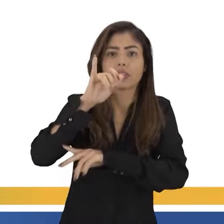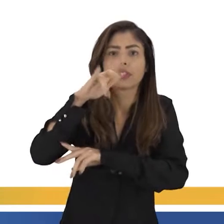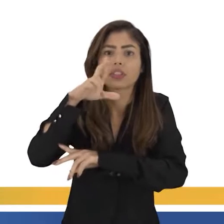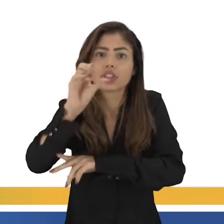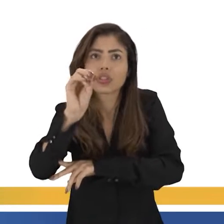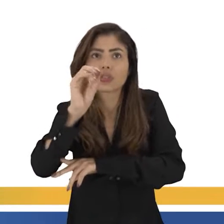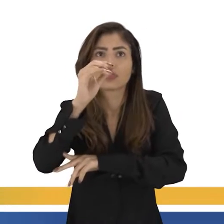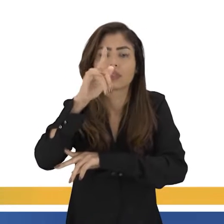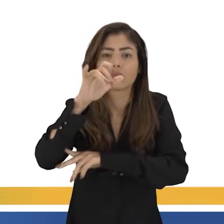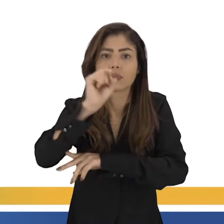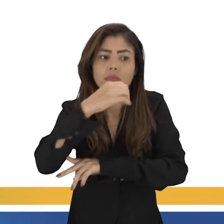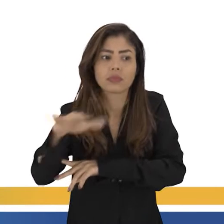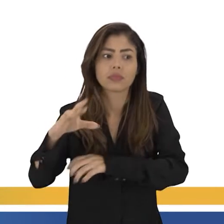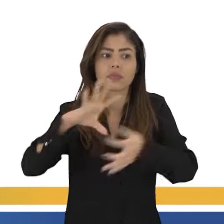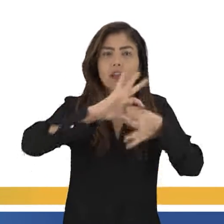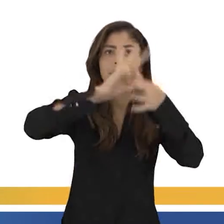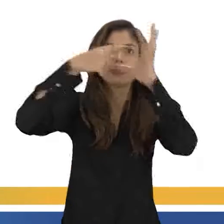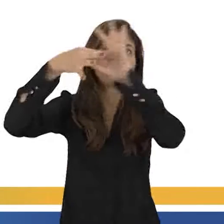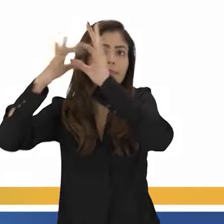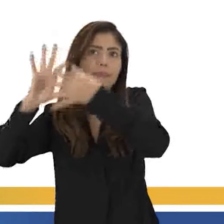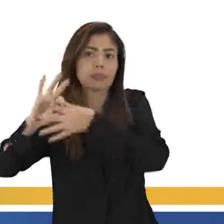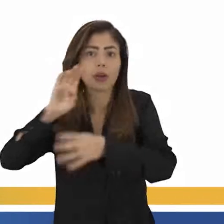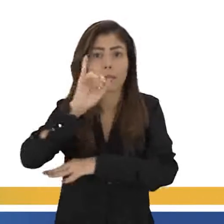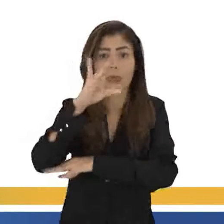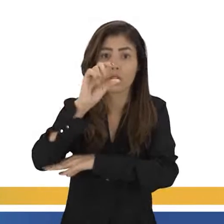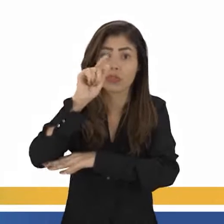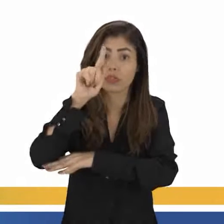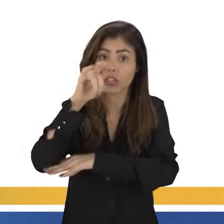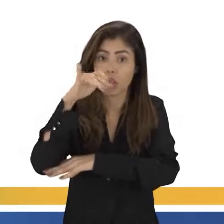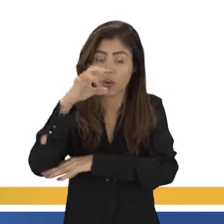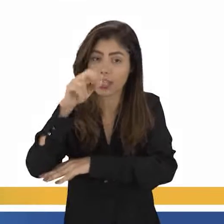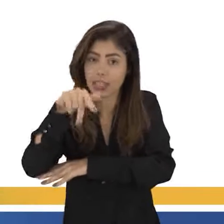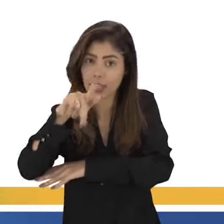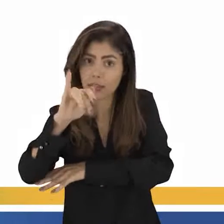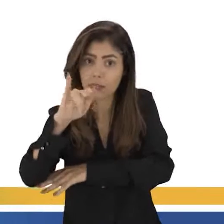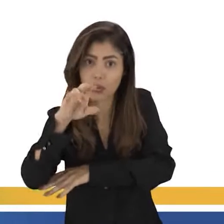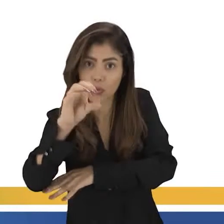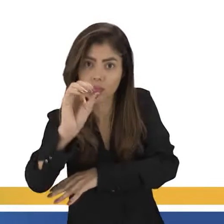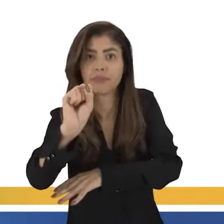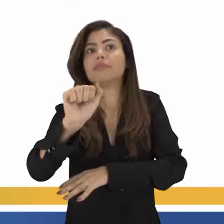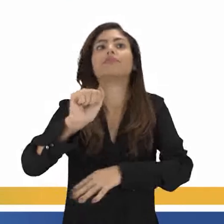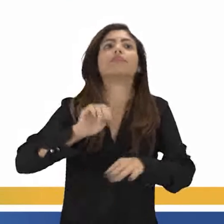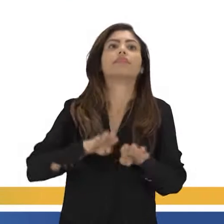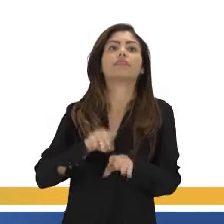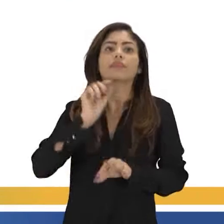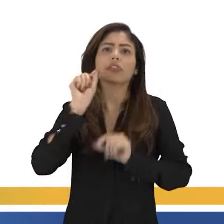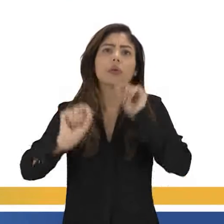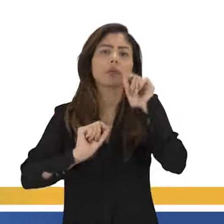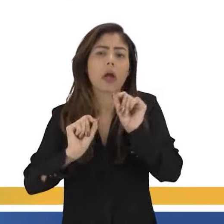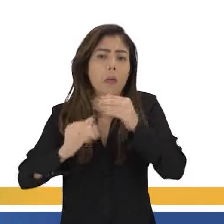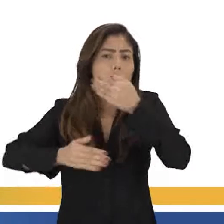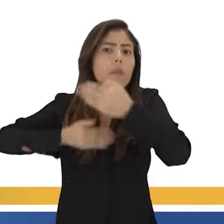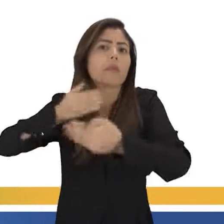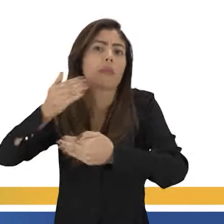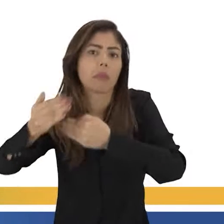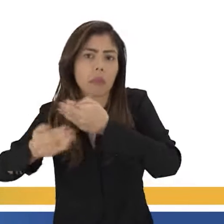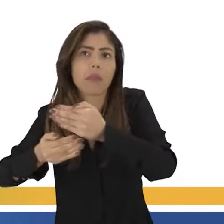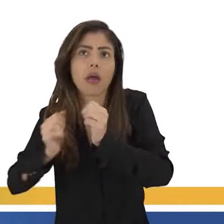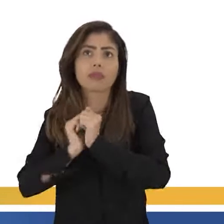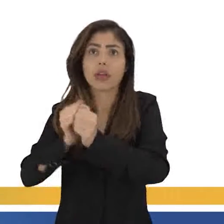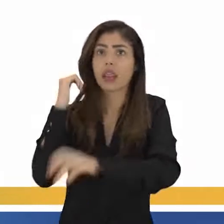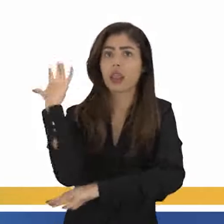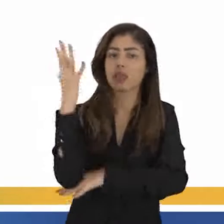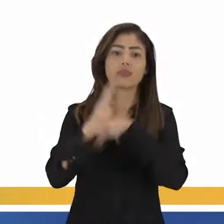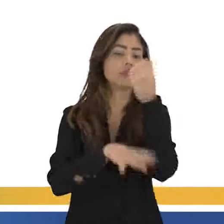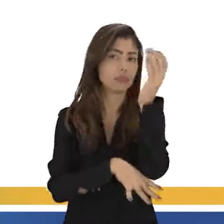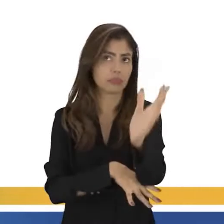ciclos biogeoquímicos. Vamos lá. Os ciclos biogeoquímicos são processos que ocorrem na